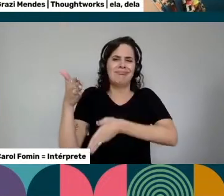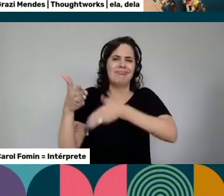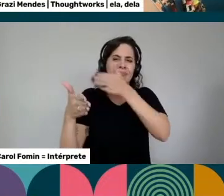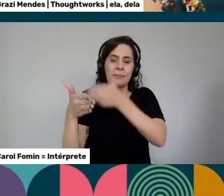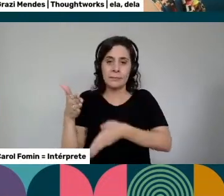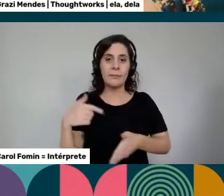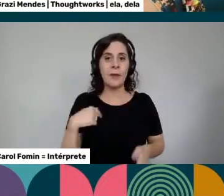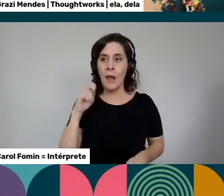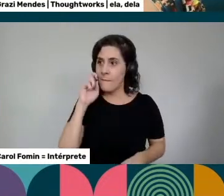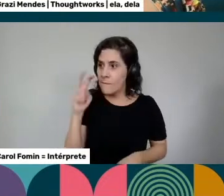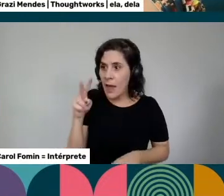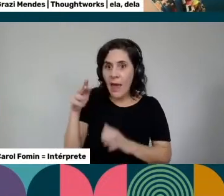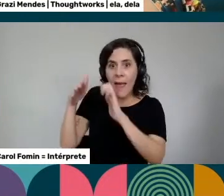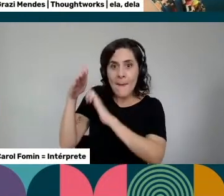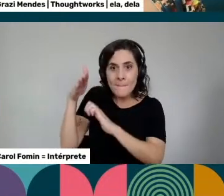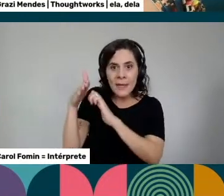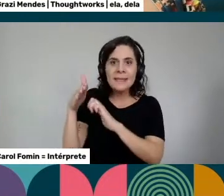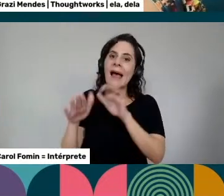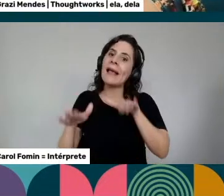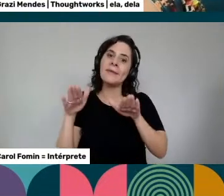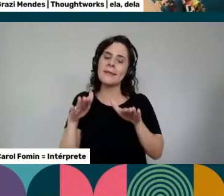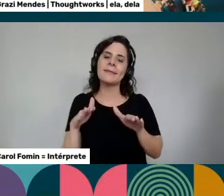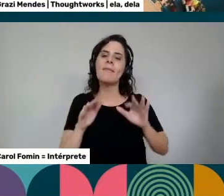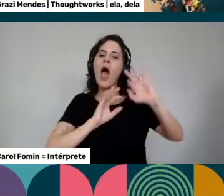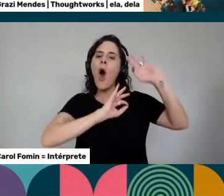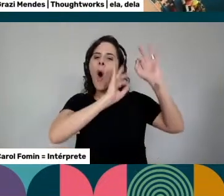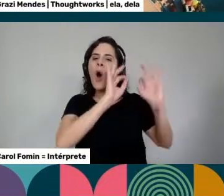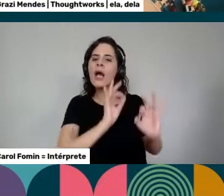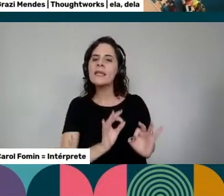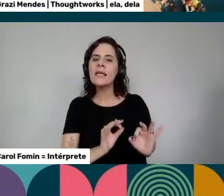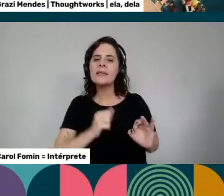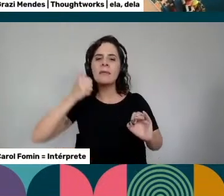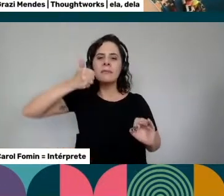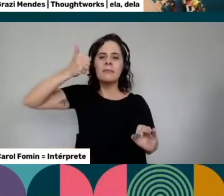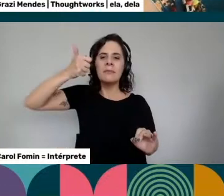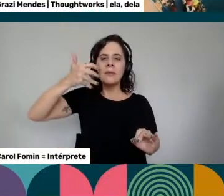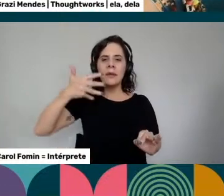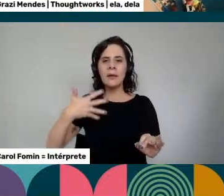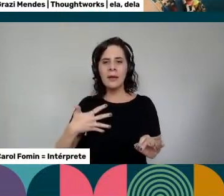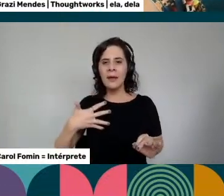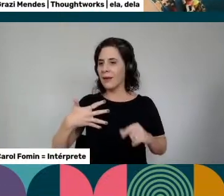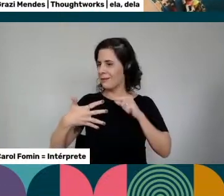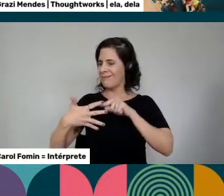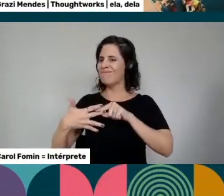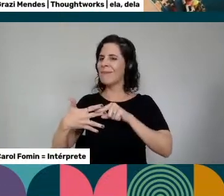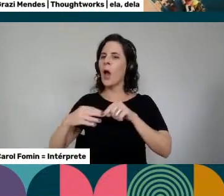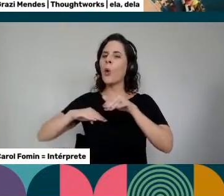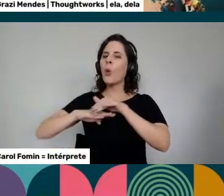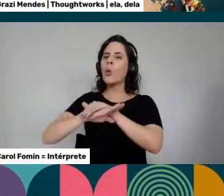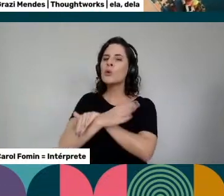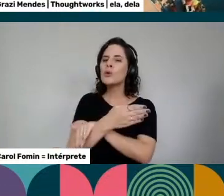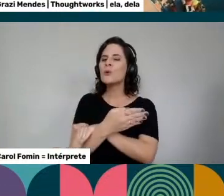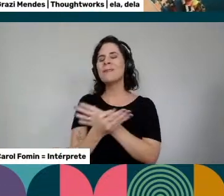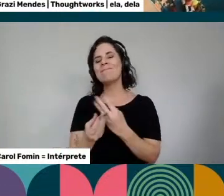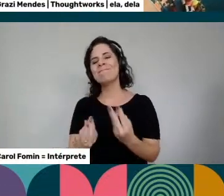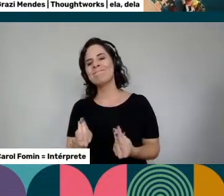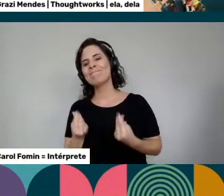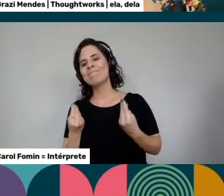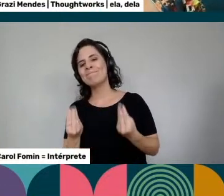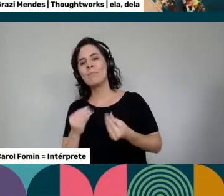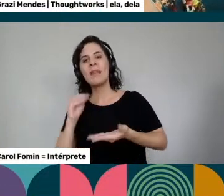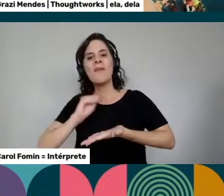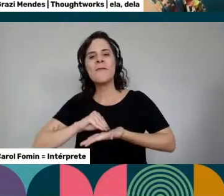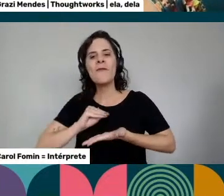de cultura organizacional, né? Então, muitas empresas ainda têm um ambiente que não é muito amigável, muito acolhedor